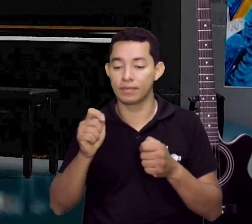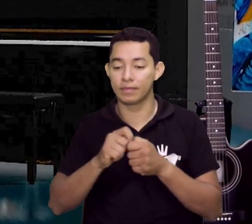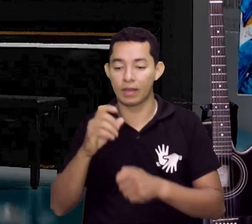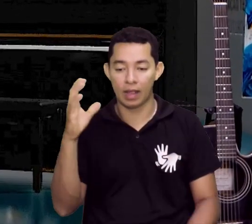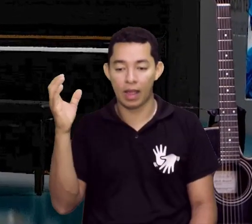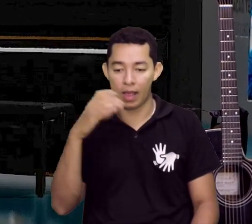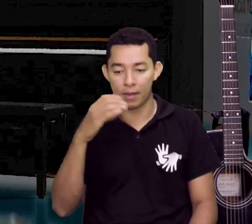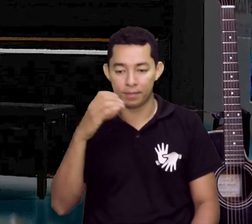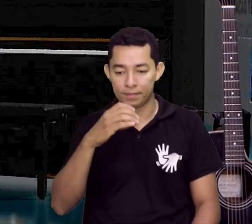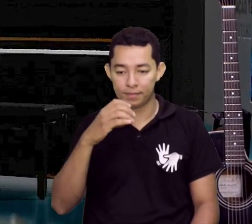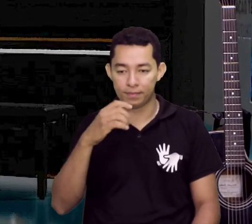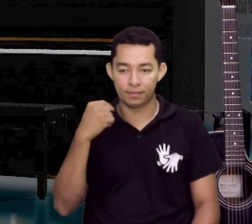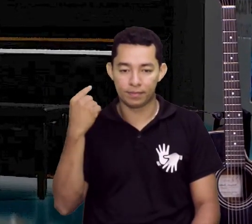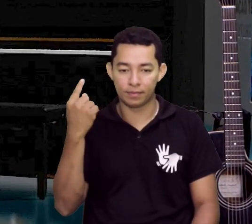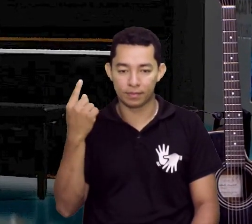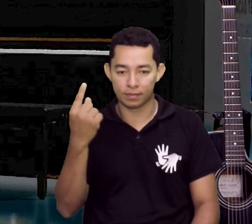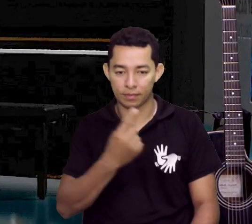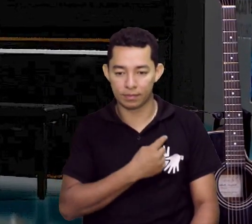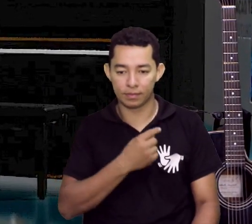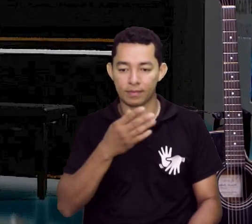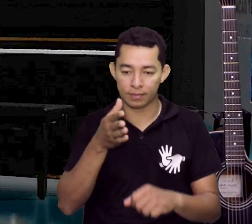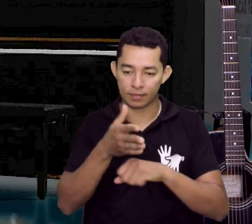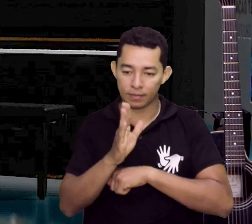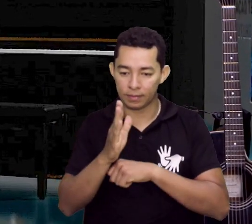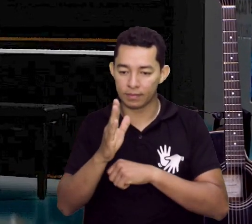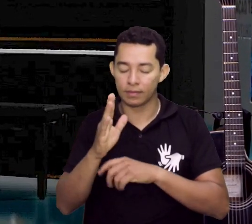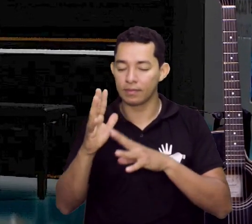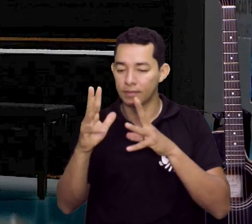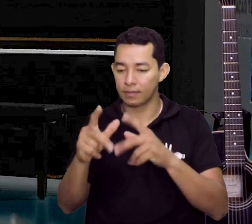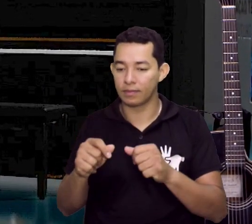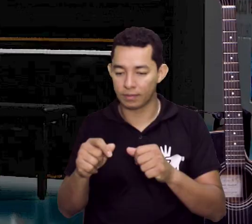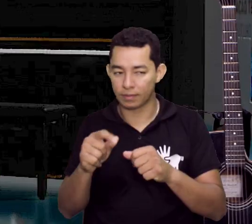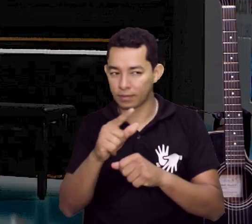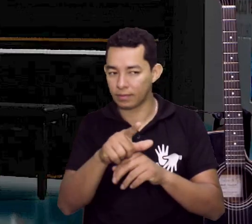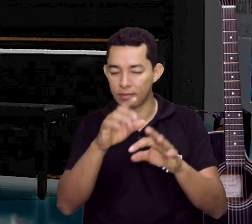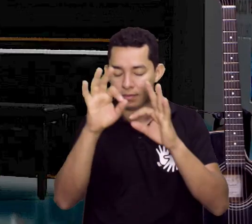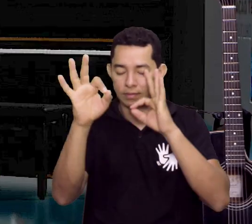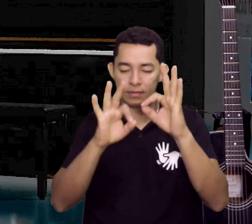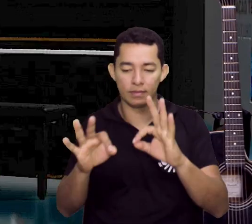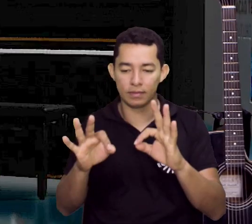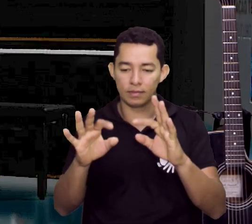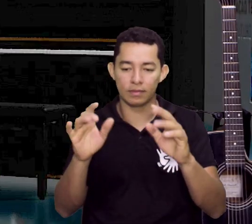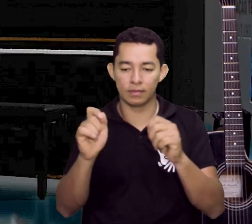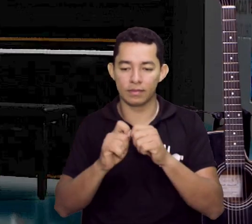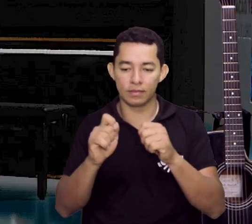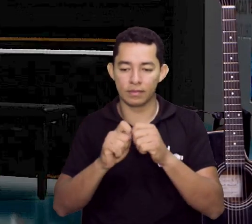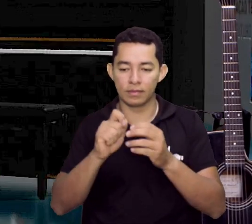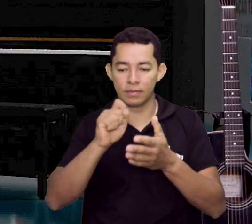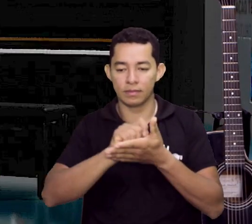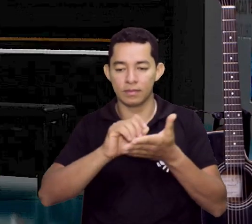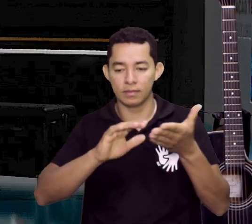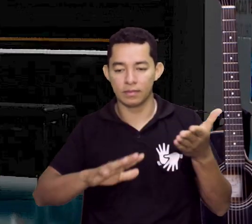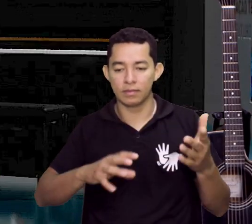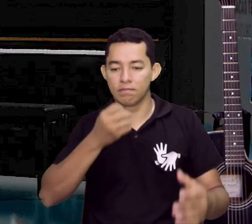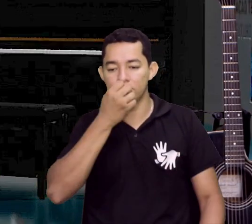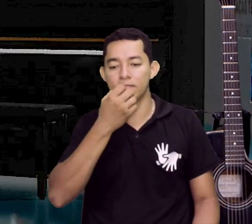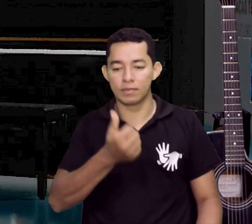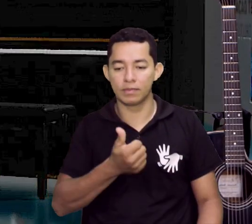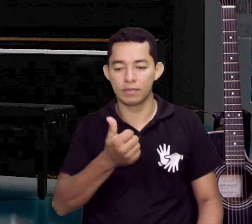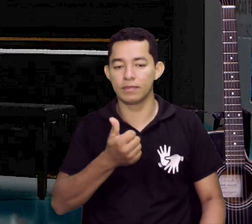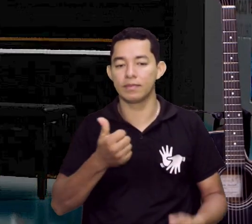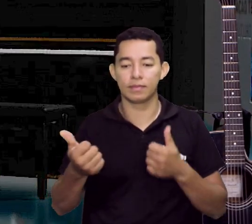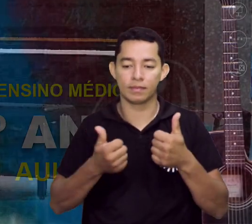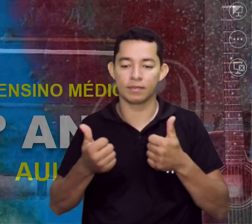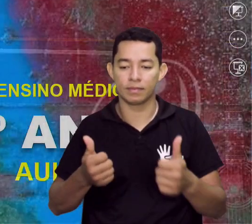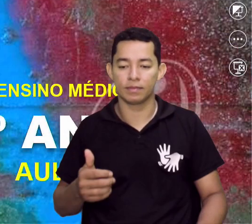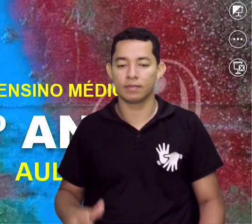e rápidos, né, para a gente passar por todos eles, para você ficar preparado para depois fazer uma atividade aí bem show de bola. Falou?